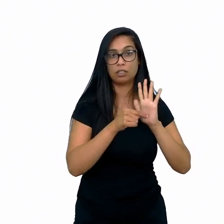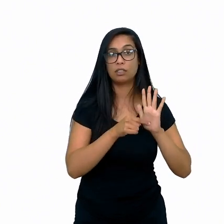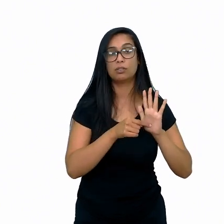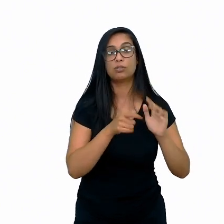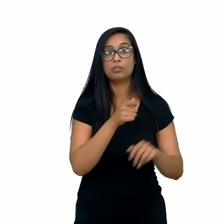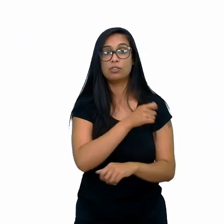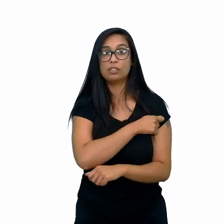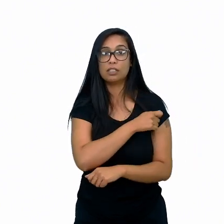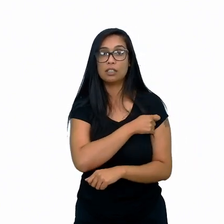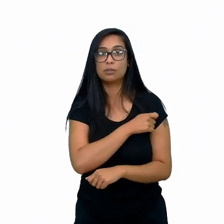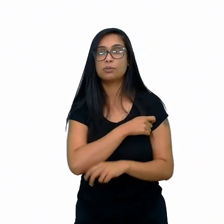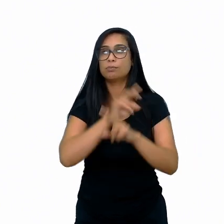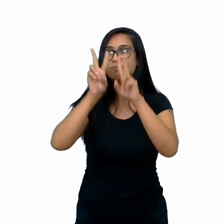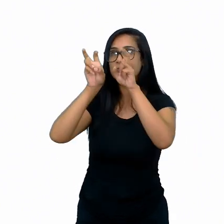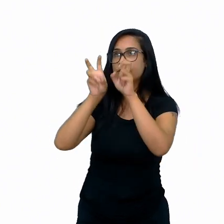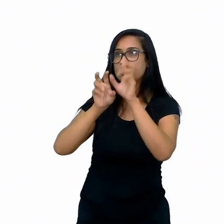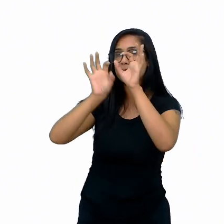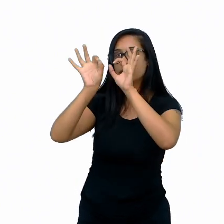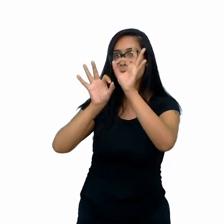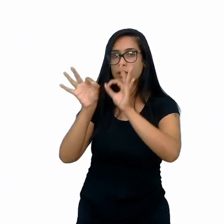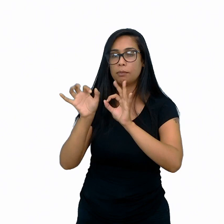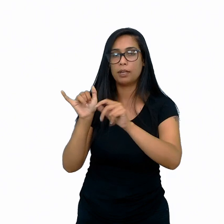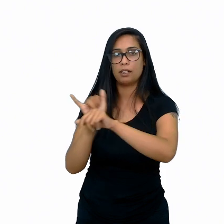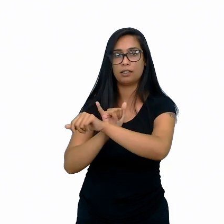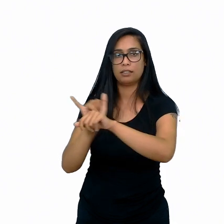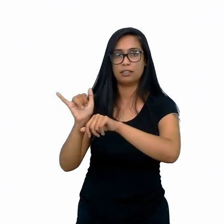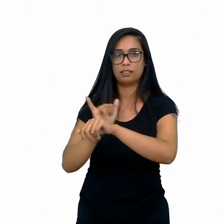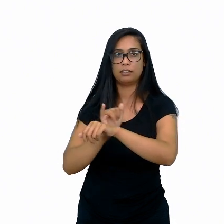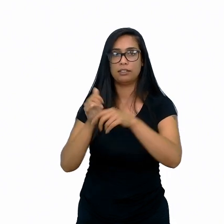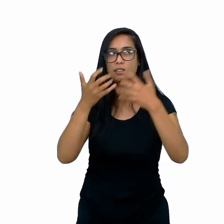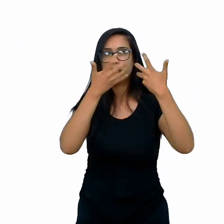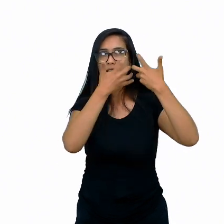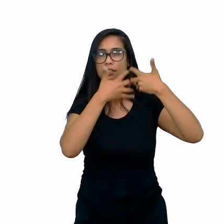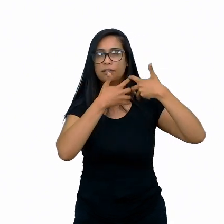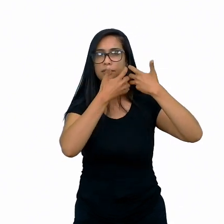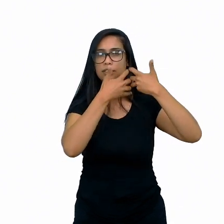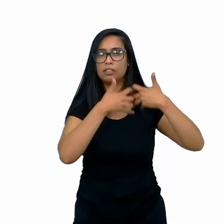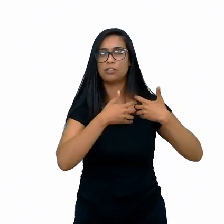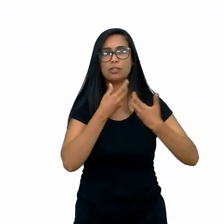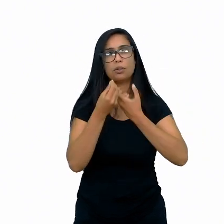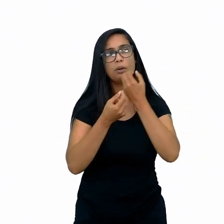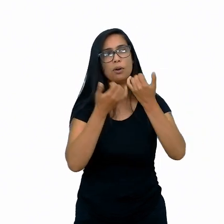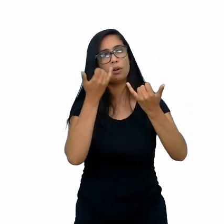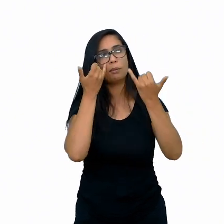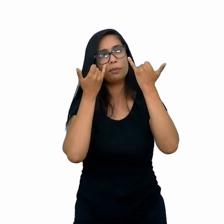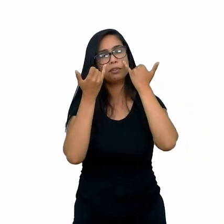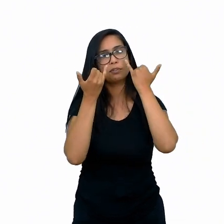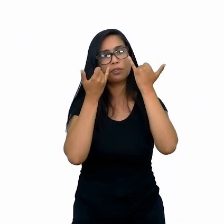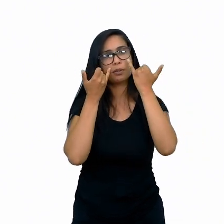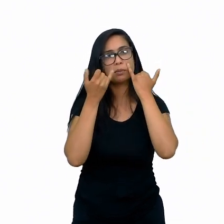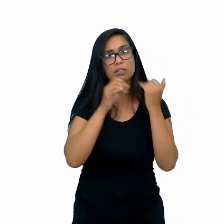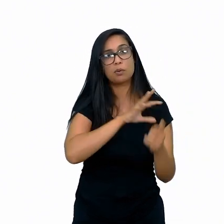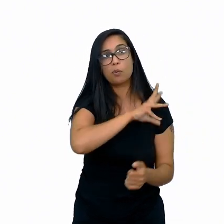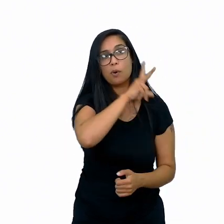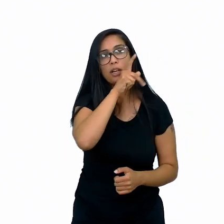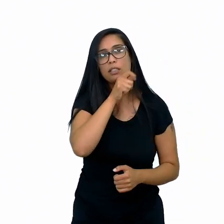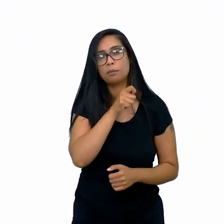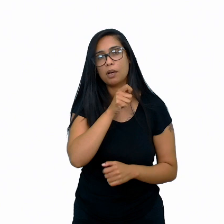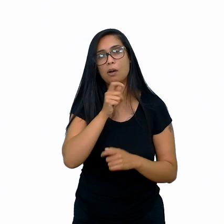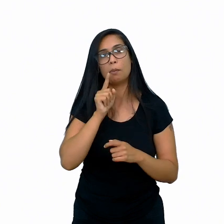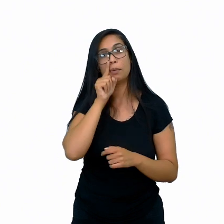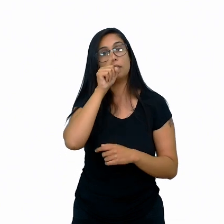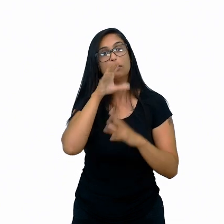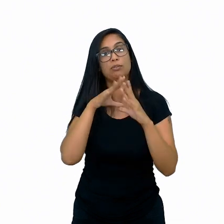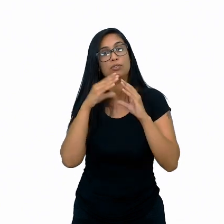conteúdo temático, ou seja, refletir sobre quais informações sobre o animal em extinção